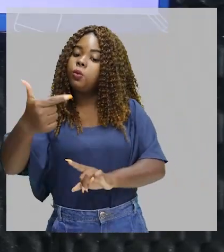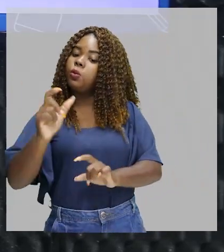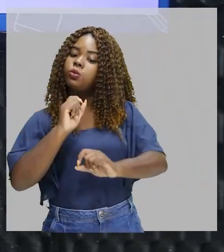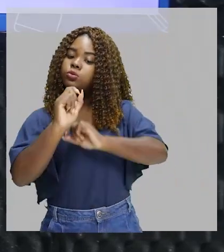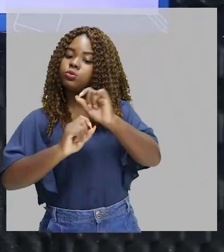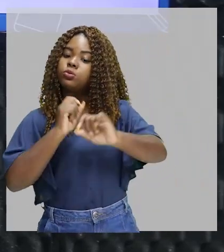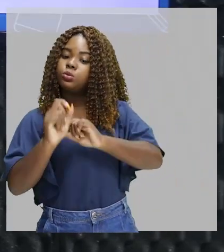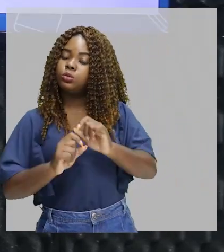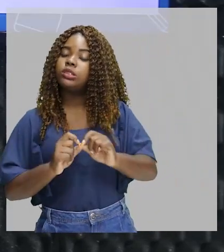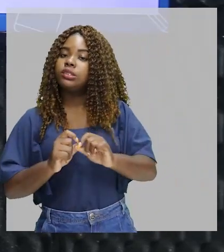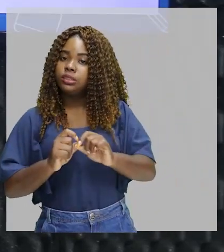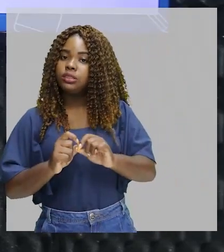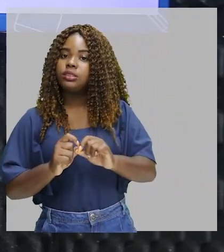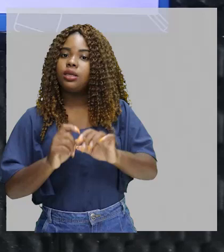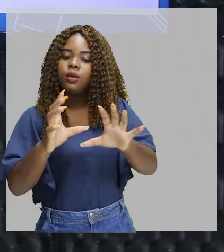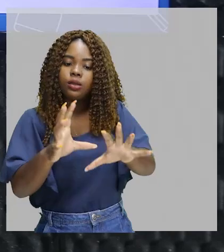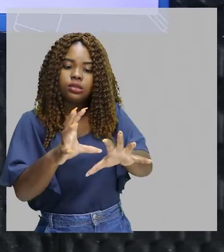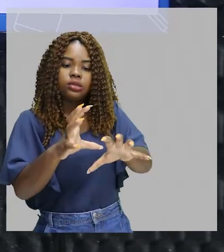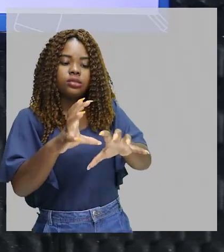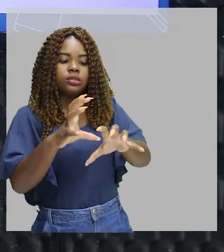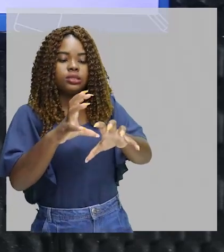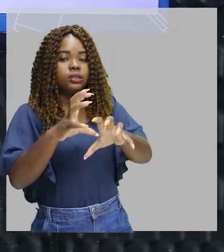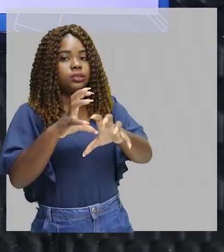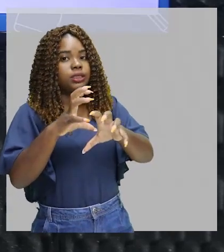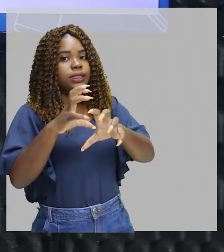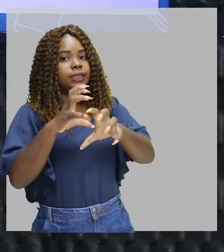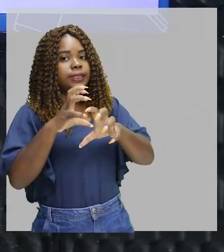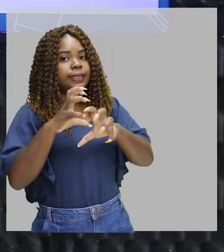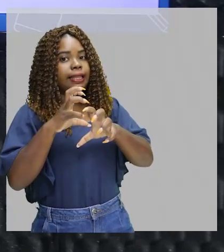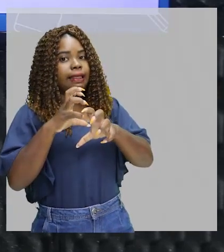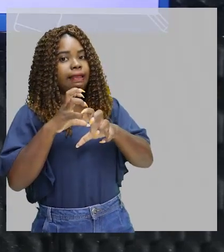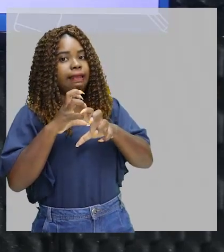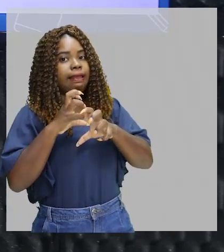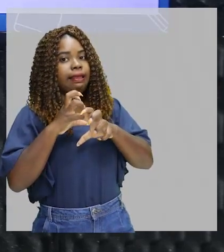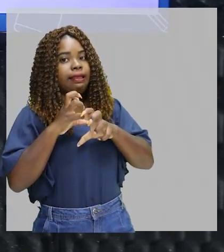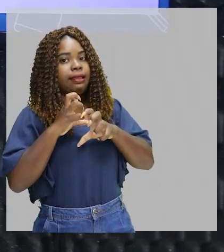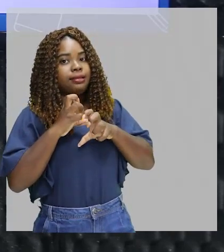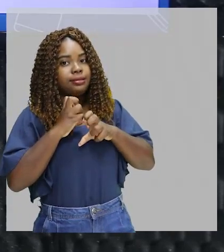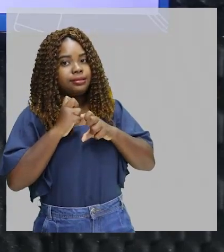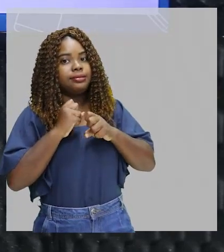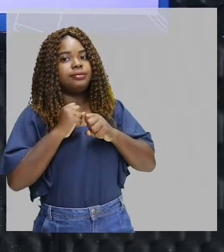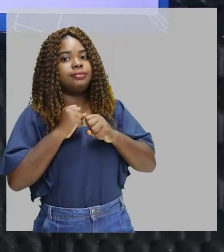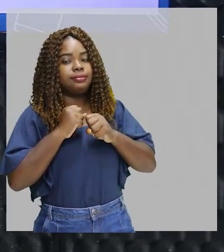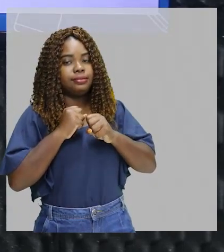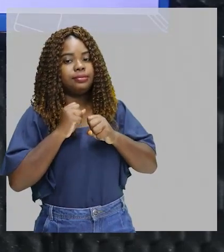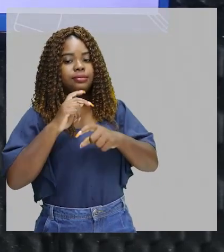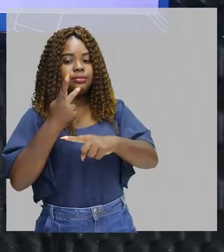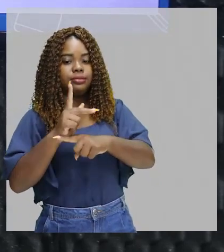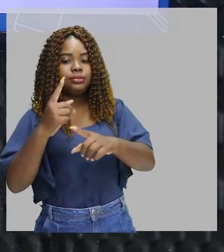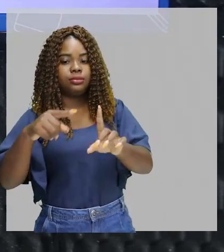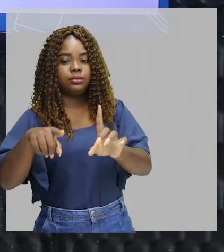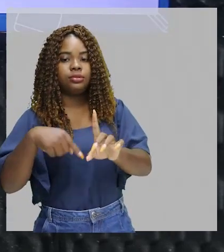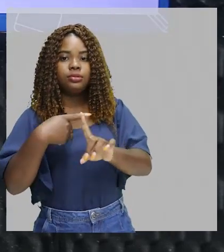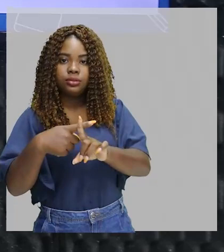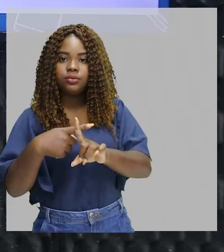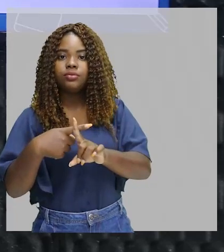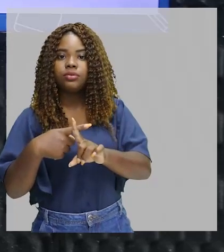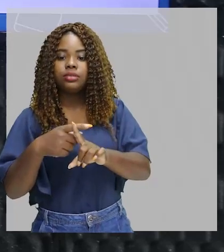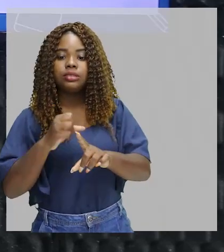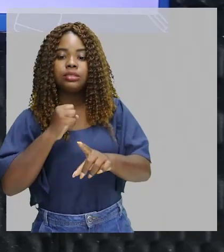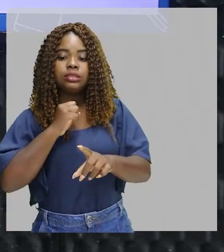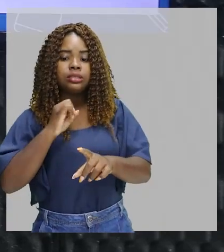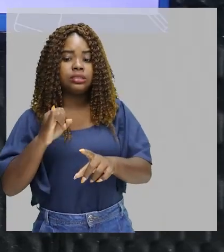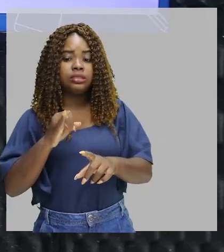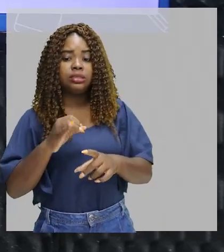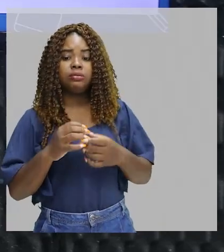que ter a tendência de não querer receber esse H+, tá certo? Se um